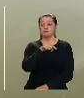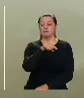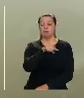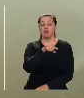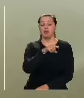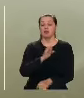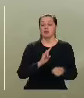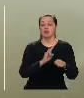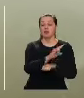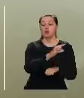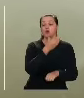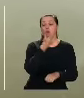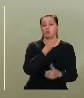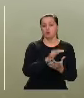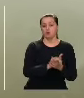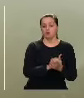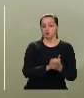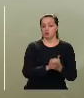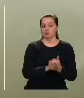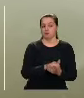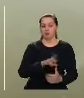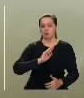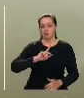adulterando. Quer dizer, não era suspeita, não.